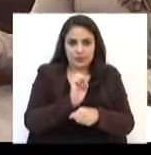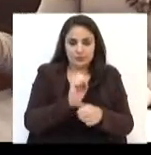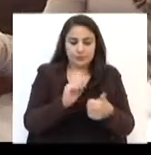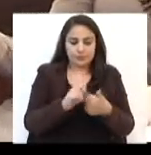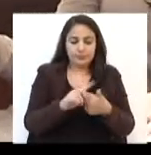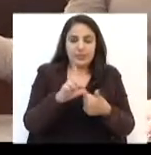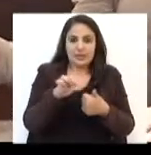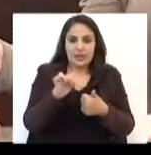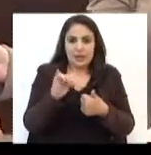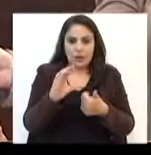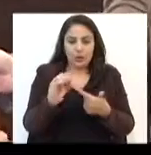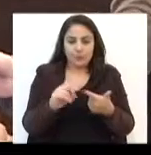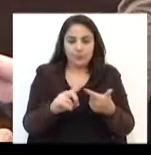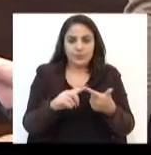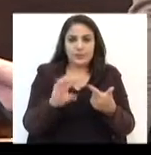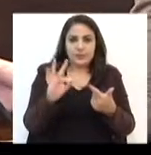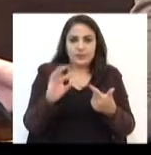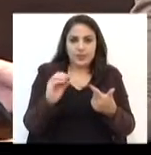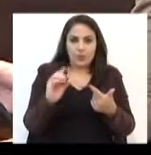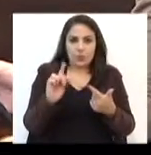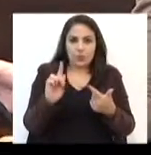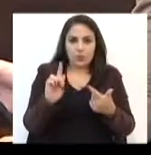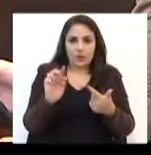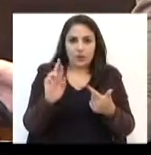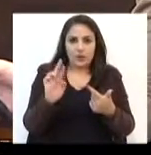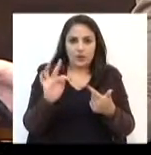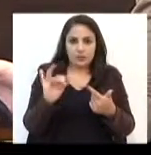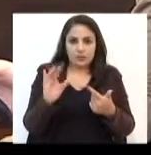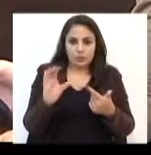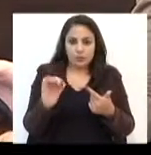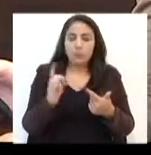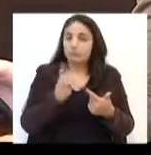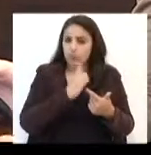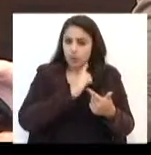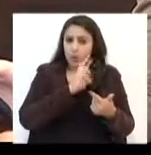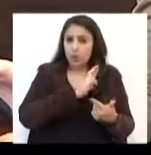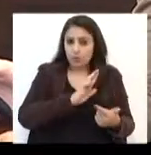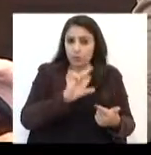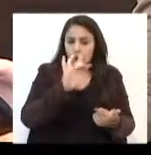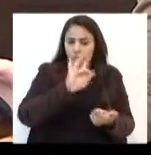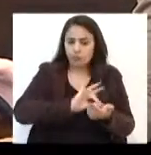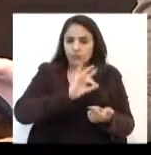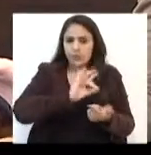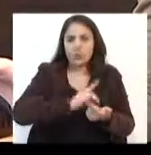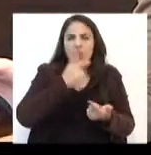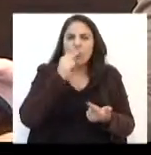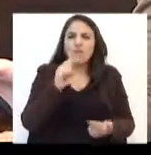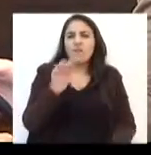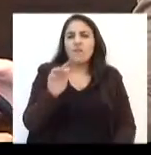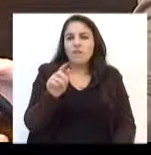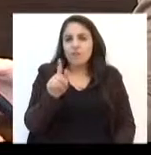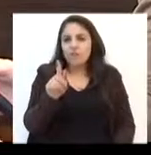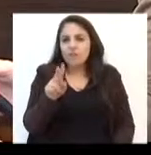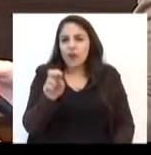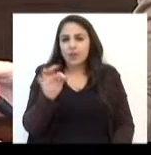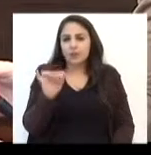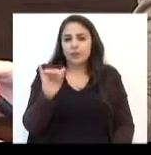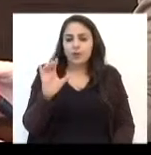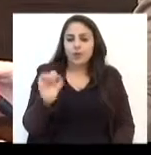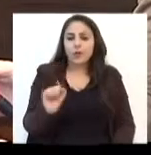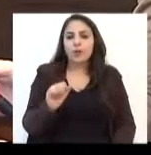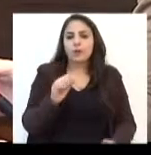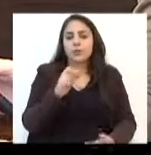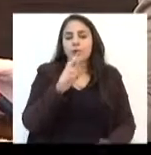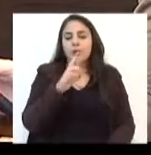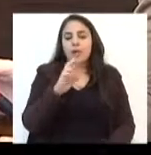Estado laico, existe o Estado teocrático, né, que tem uma religião oficial como o Vaticano, como